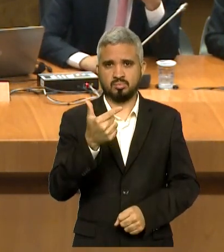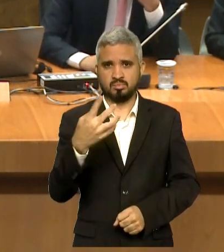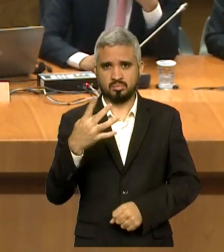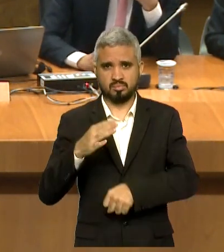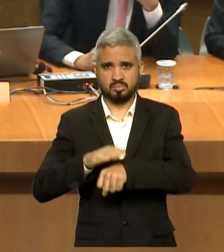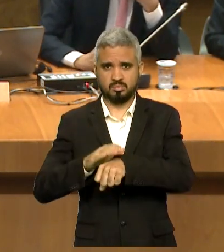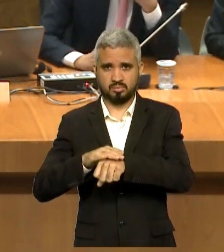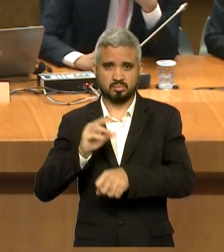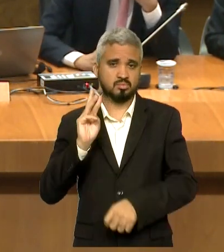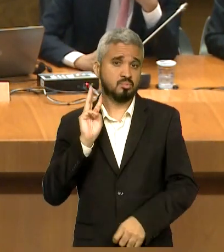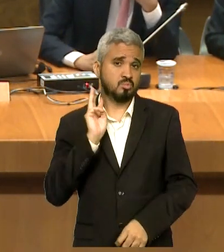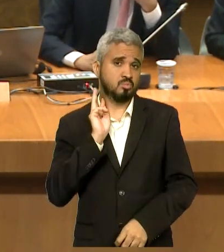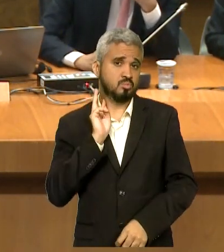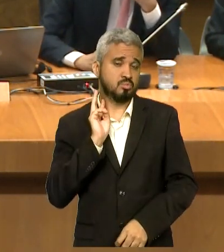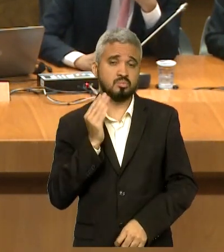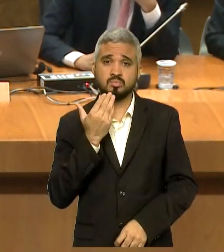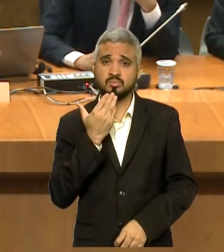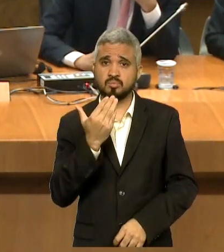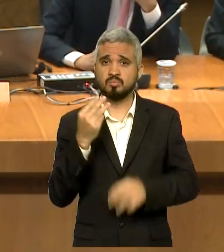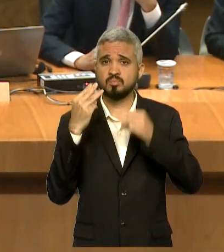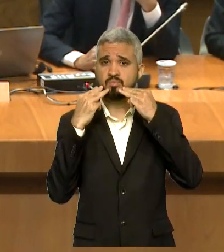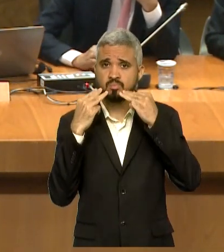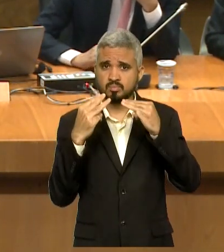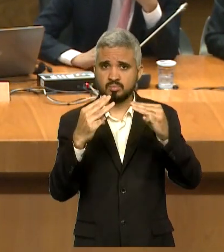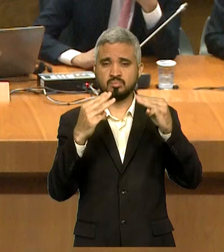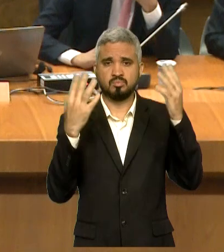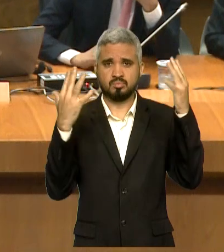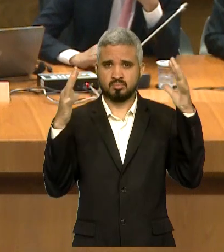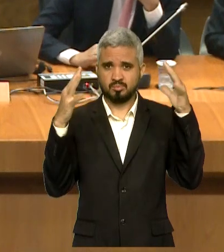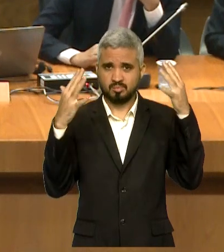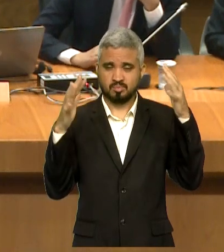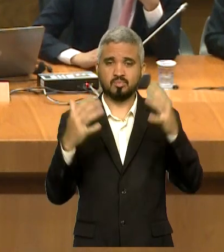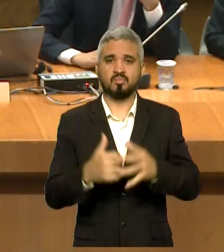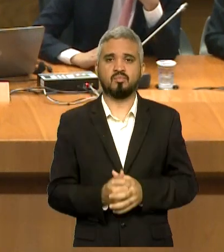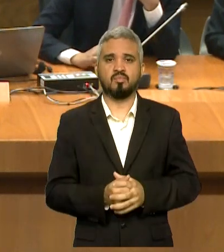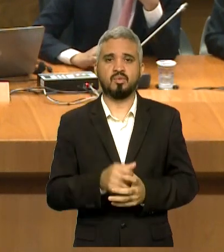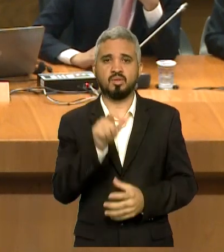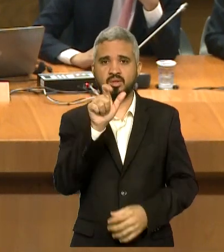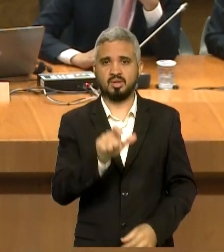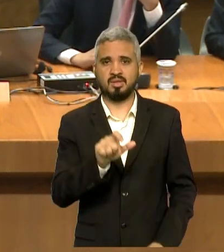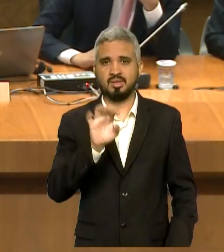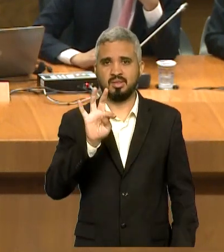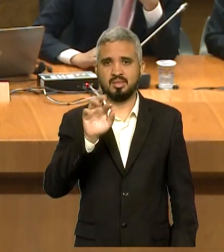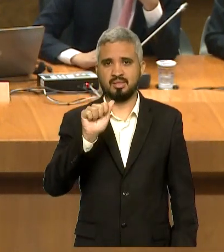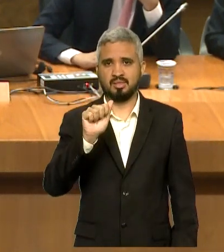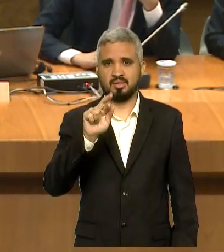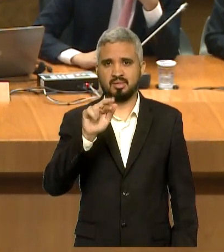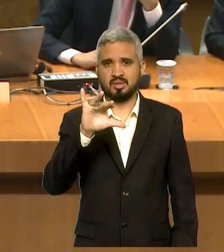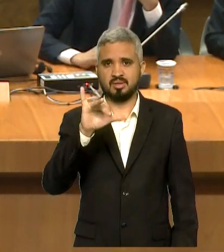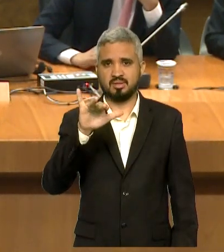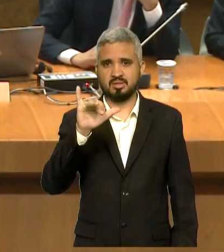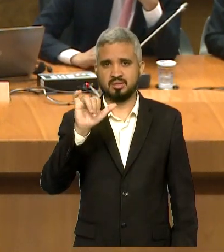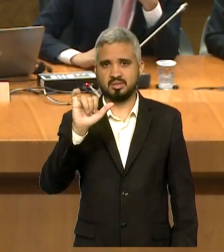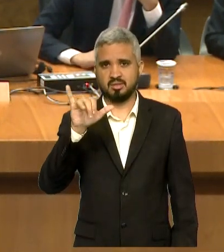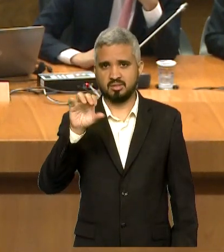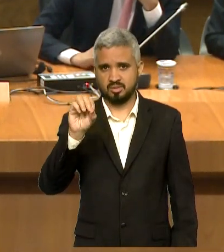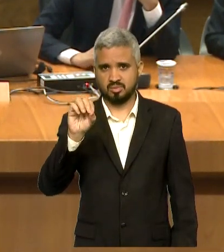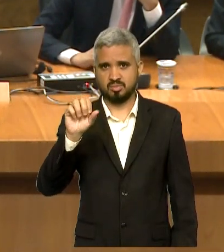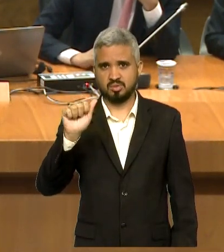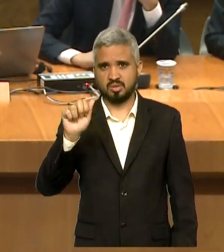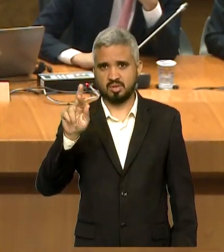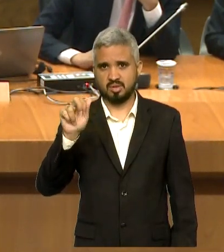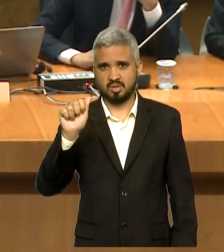Curso, solicitando seja enviada a mensagem de congratulação ao excelentíssimo senhor Tarcísio Araújo, parabenizando por assumir a vaga de desembargador do Tribunal